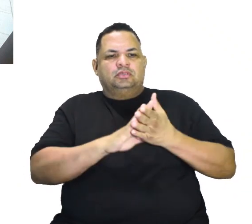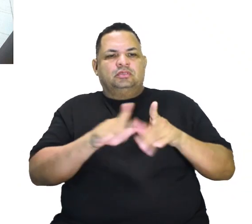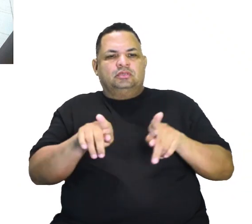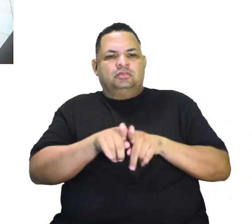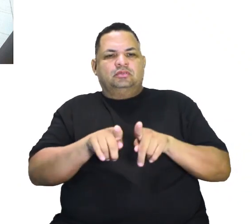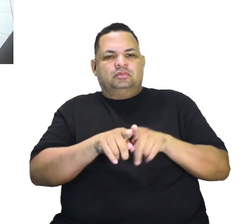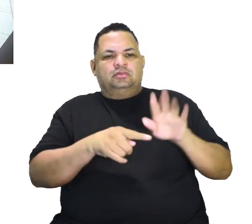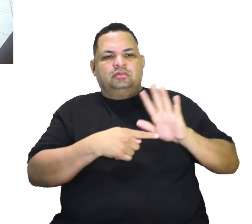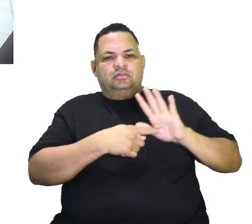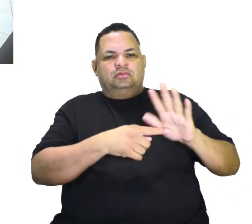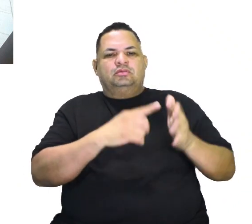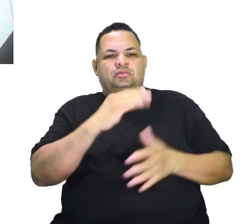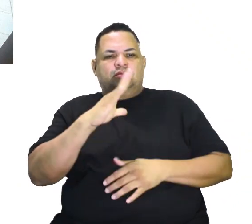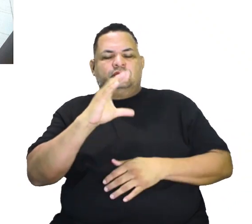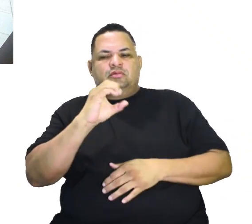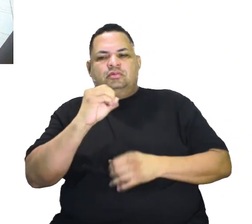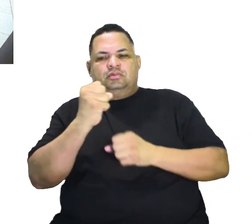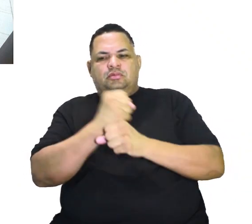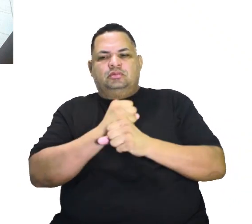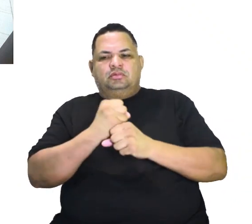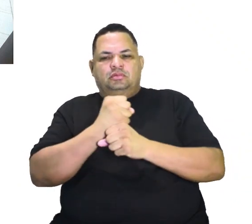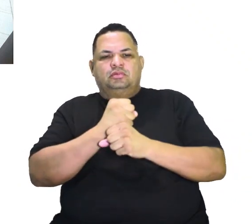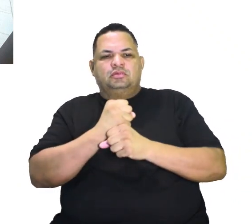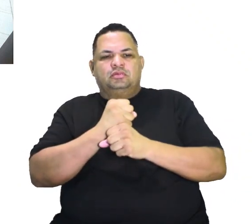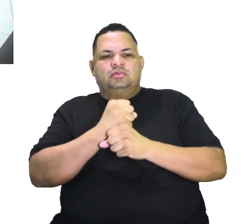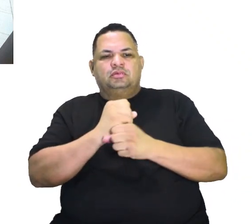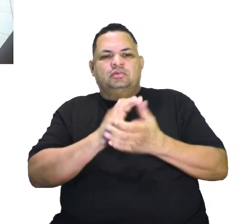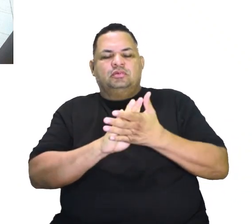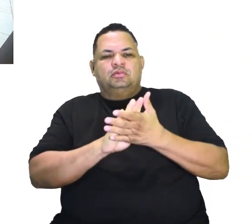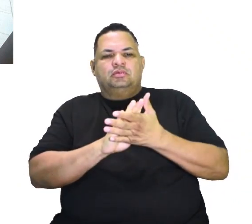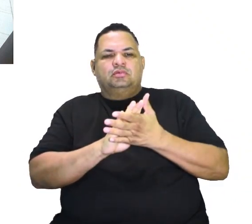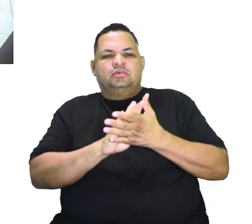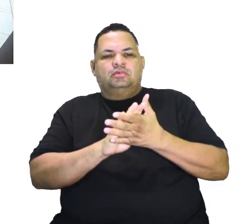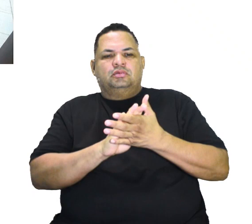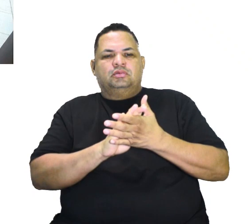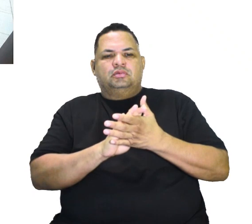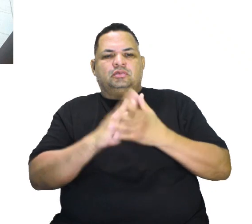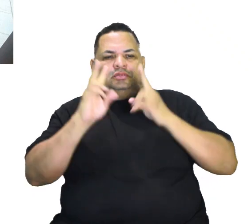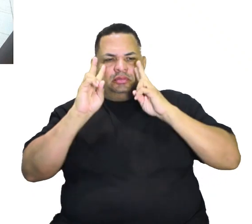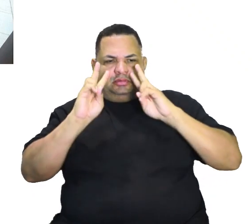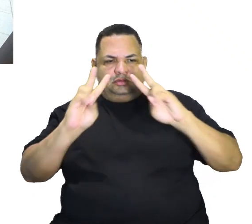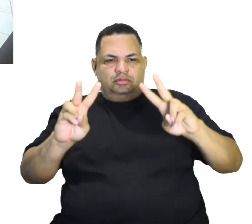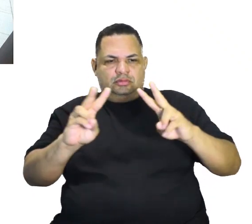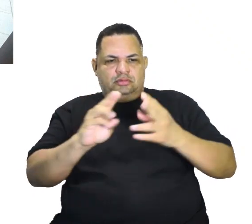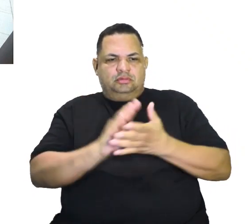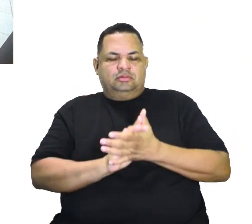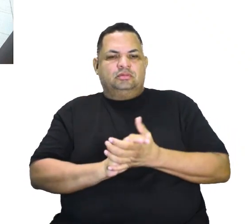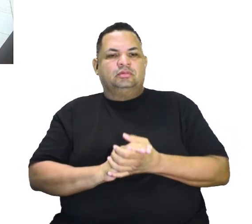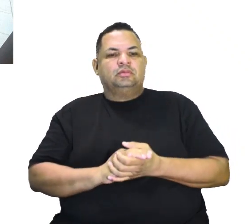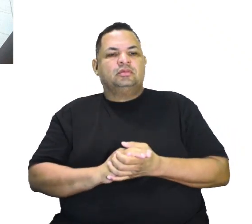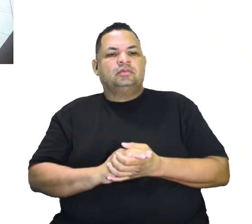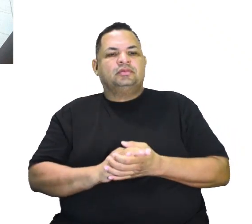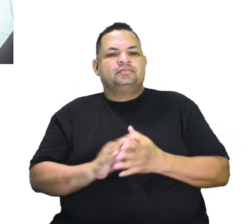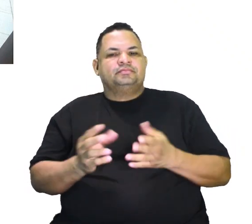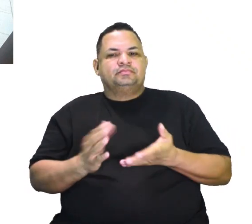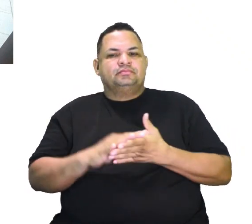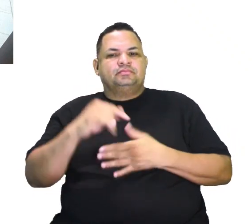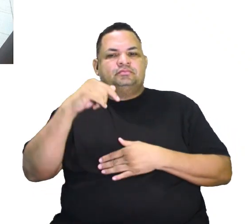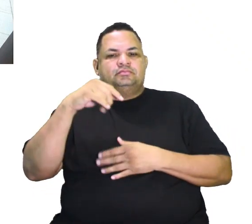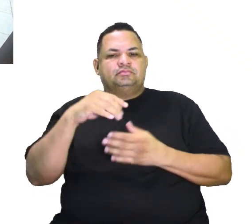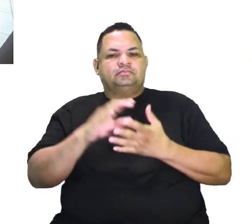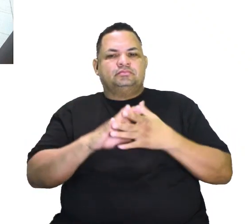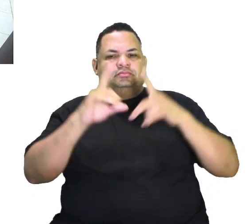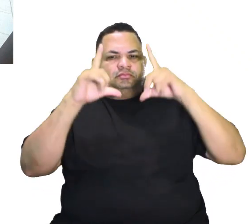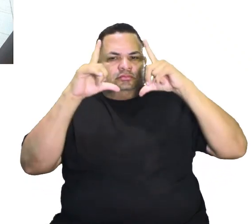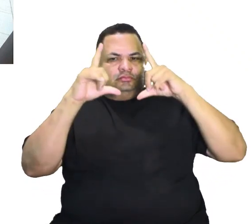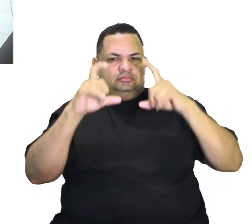também fez exposição comemorando seus 50 anos de artes visuais, lá na Galeria Casa da Cultura